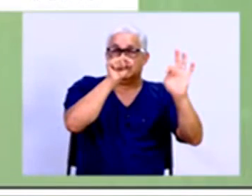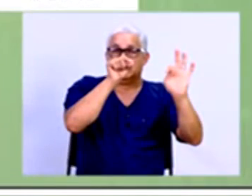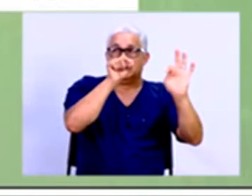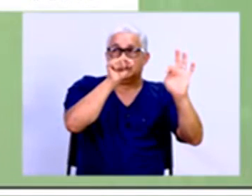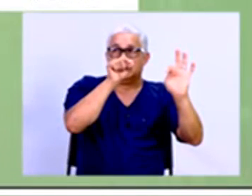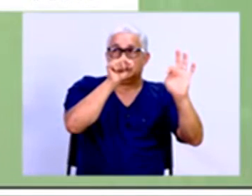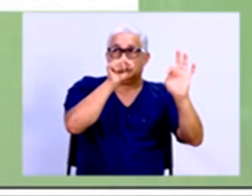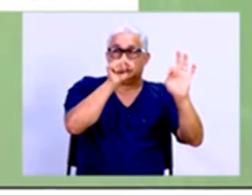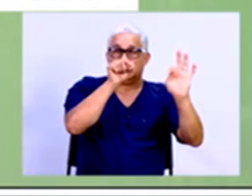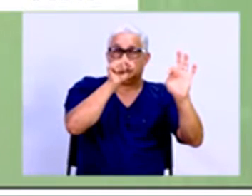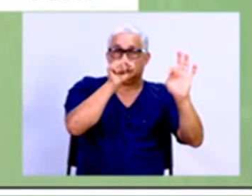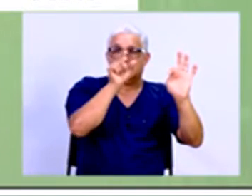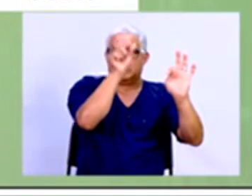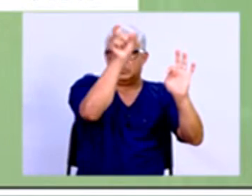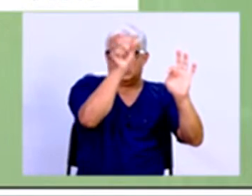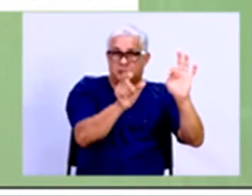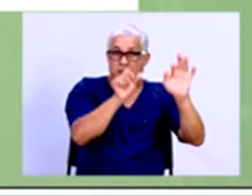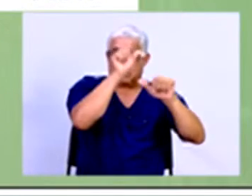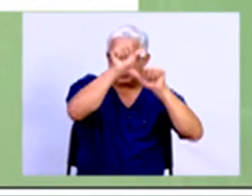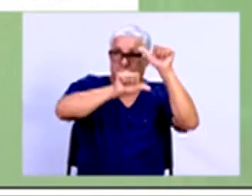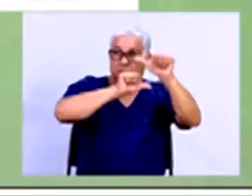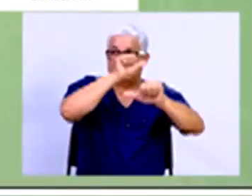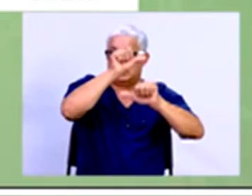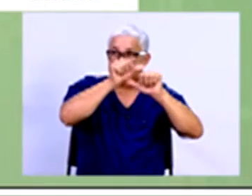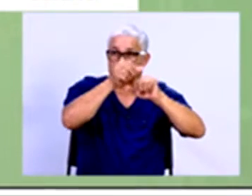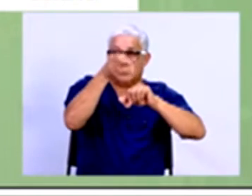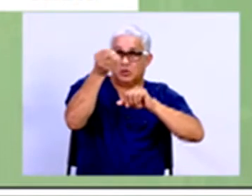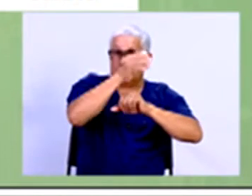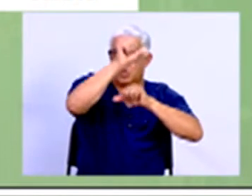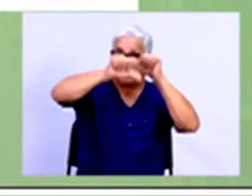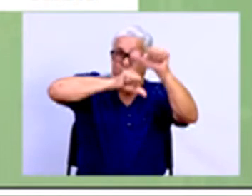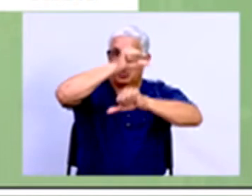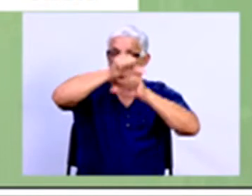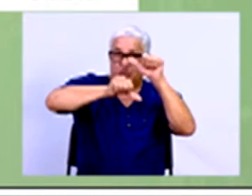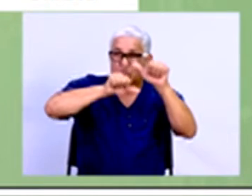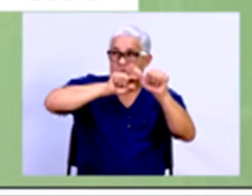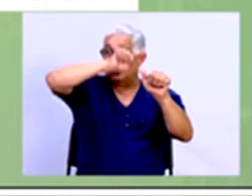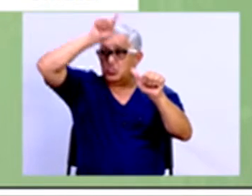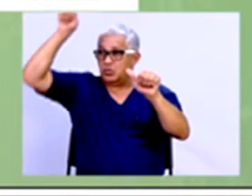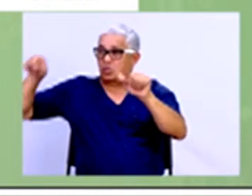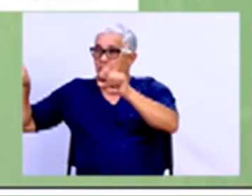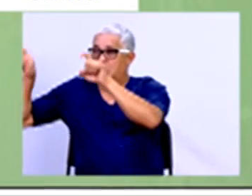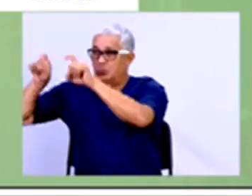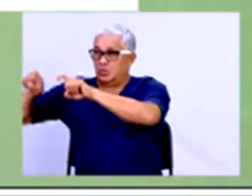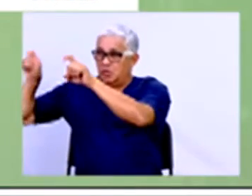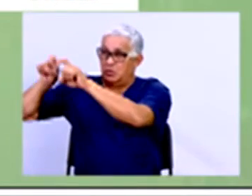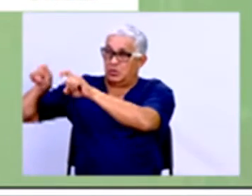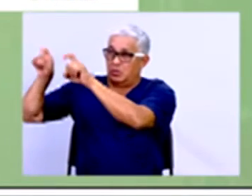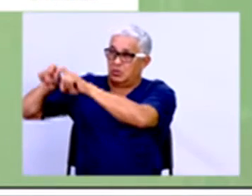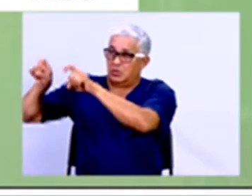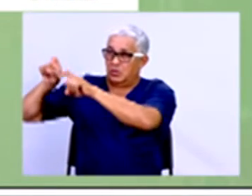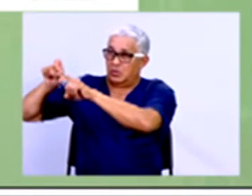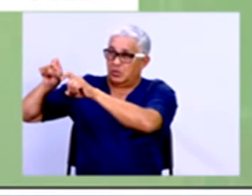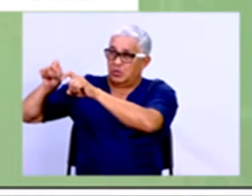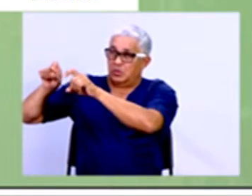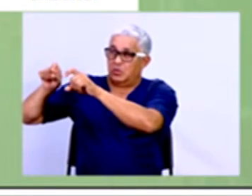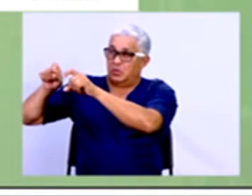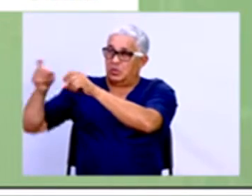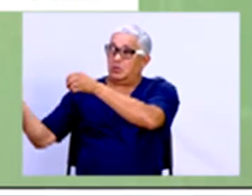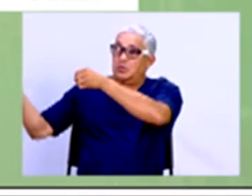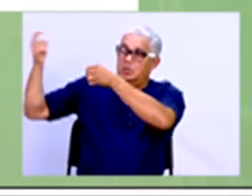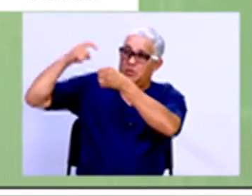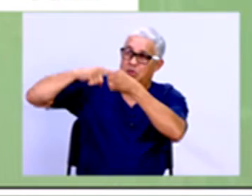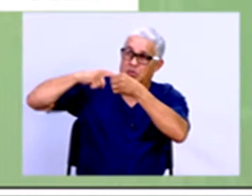quer alterar. Alterou, fez a atualização no banco de dados, no update lá, aqui o nosso banco, volta,